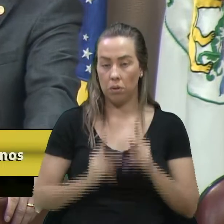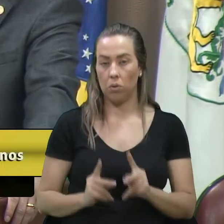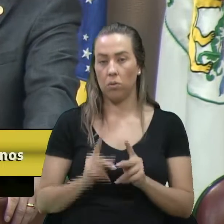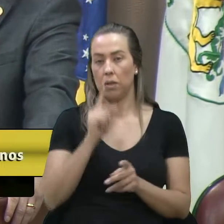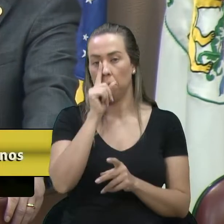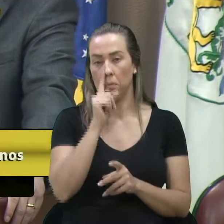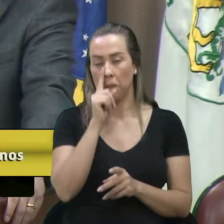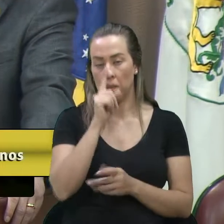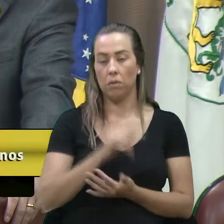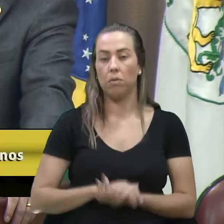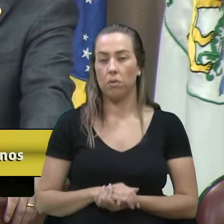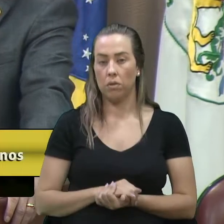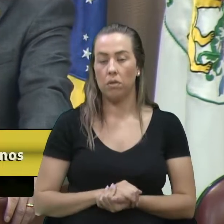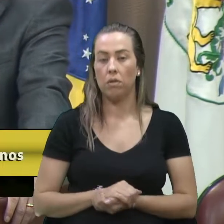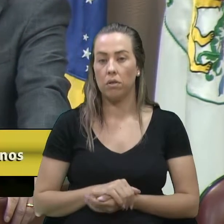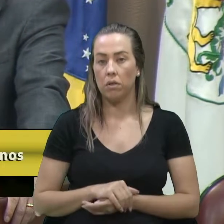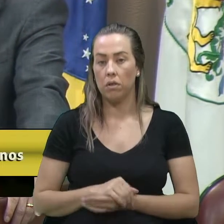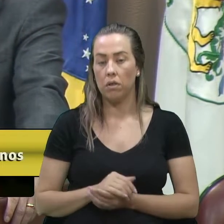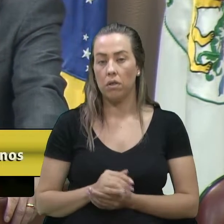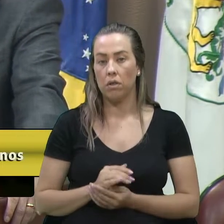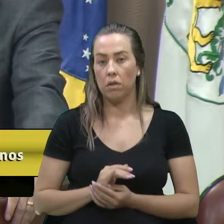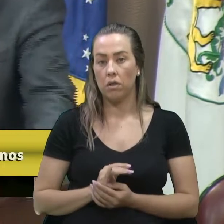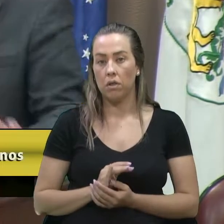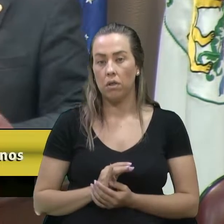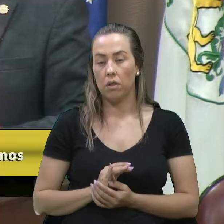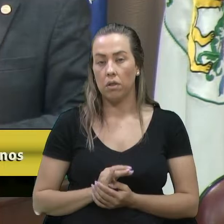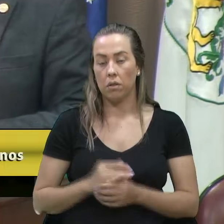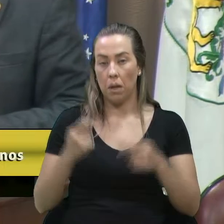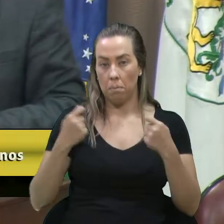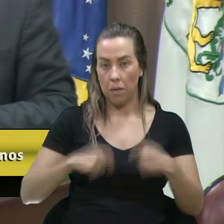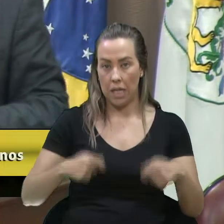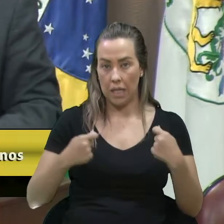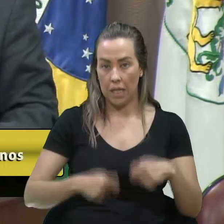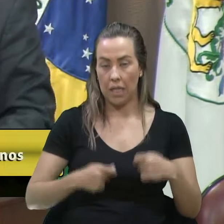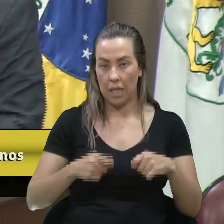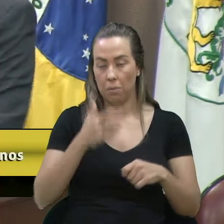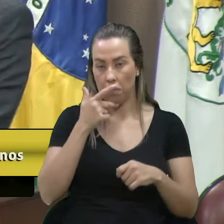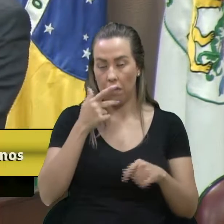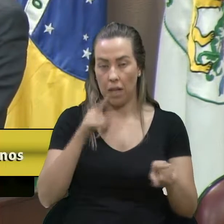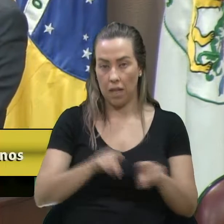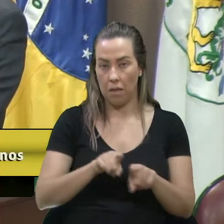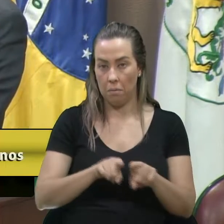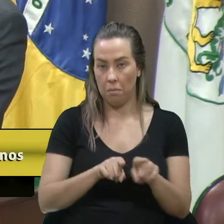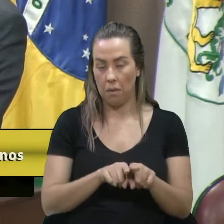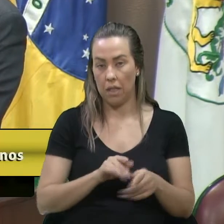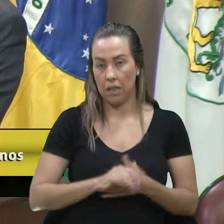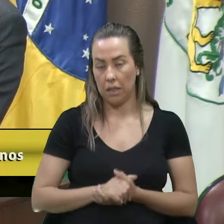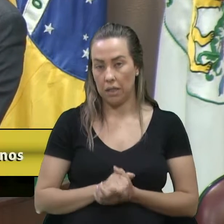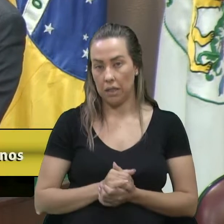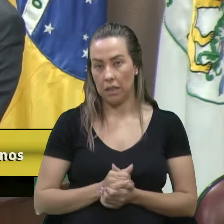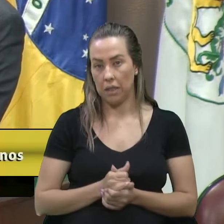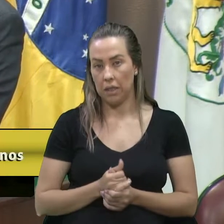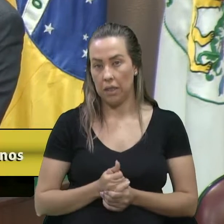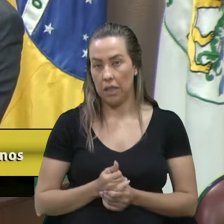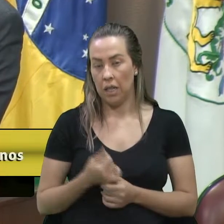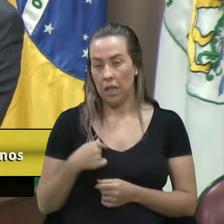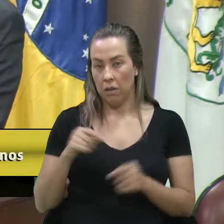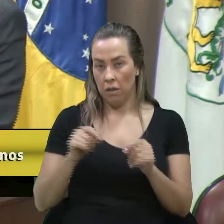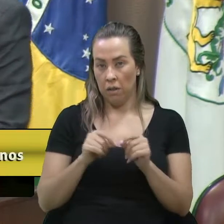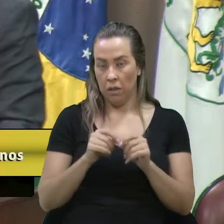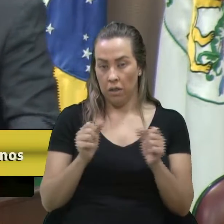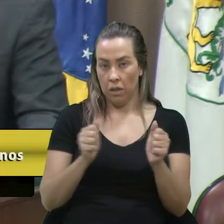pessoas são comprometidas. E nós precisamos aqui destacar, e eu fiz